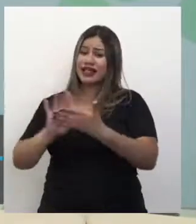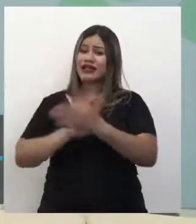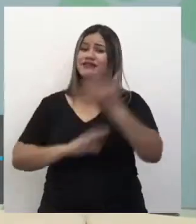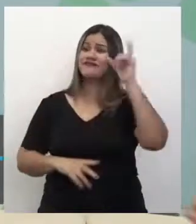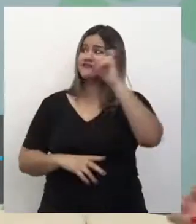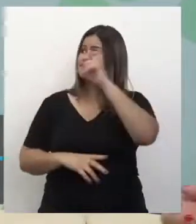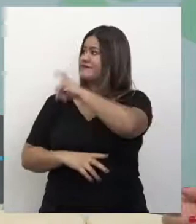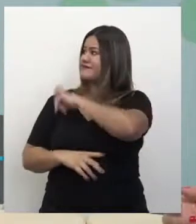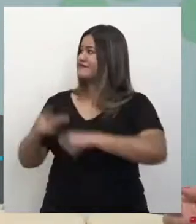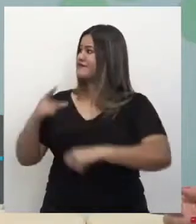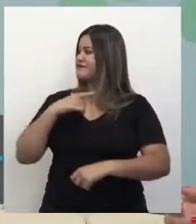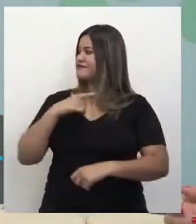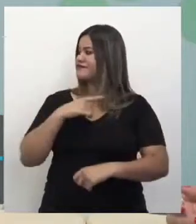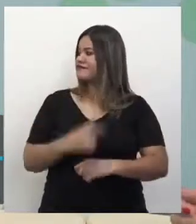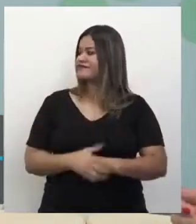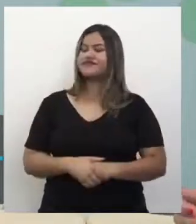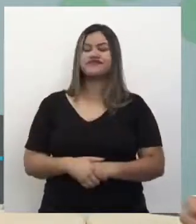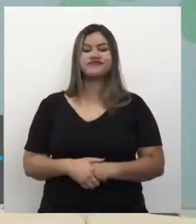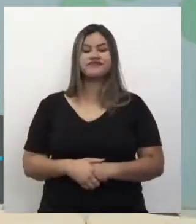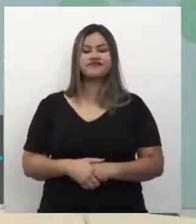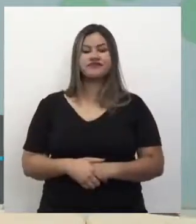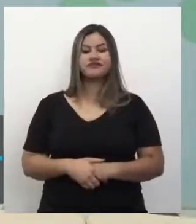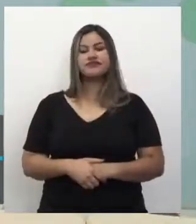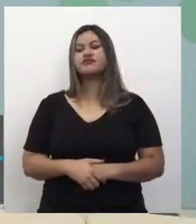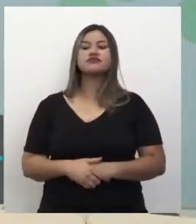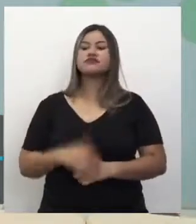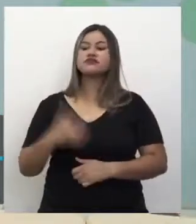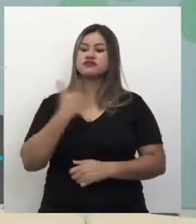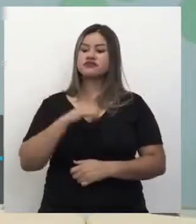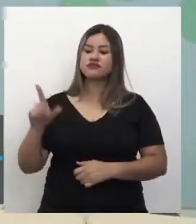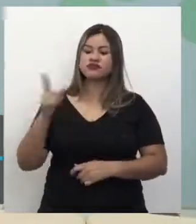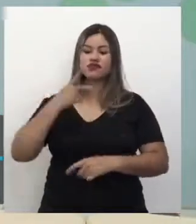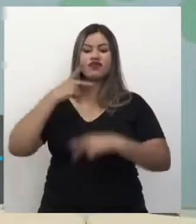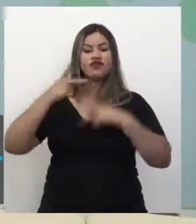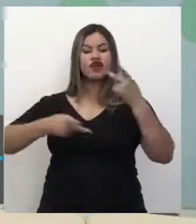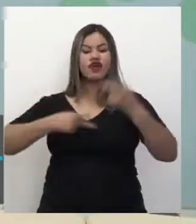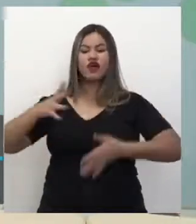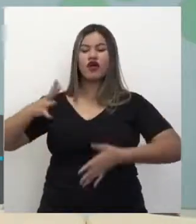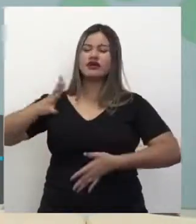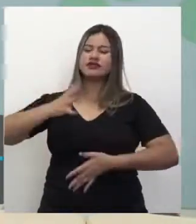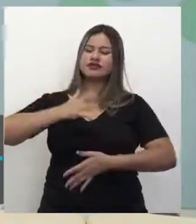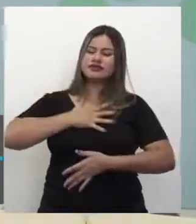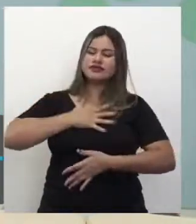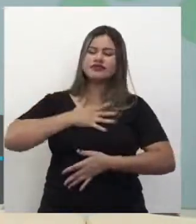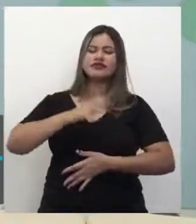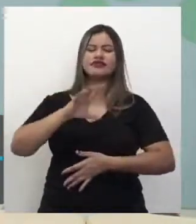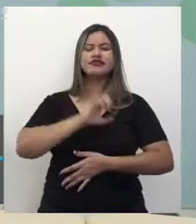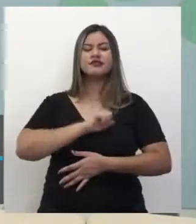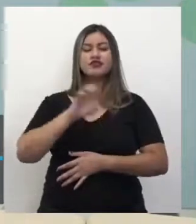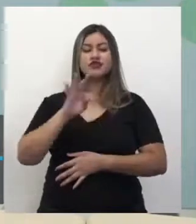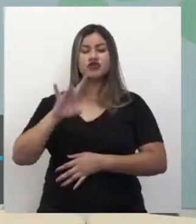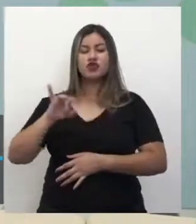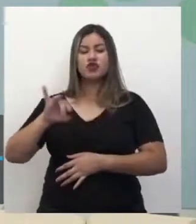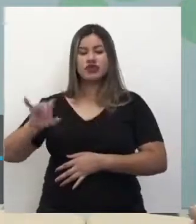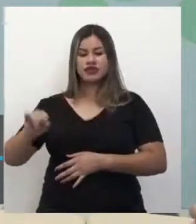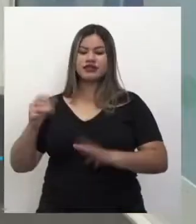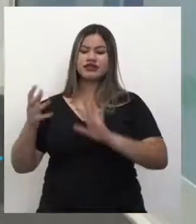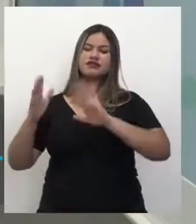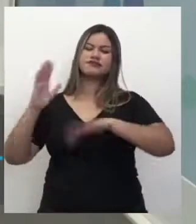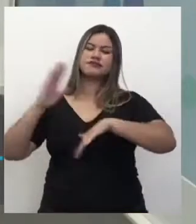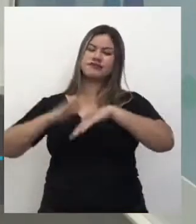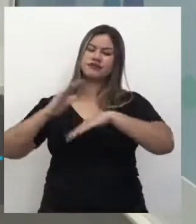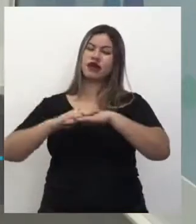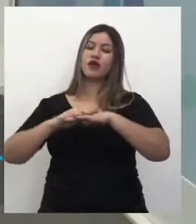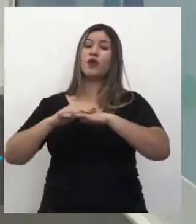que nós temos aqui? Disseram aqui, ó, sim, adoro a obra da Tomi, já falecida, mas